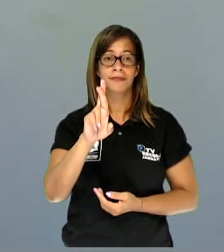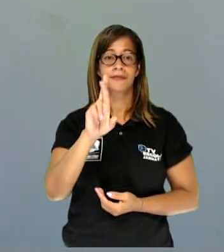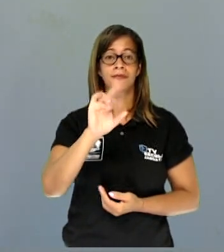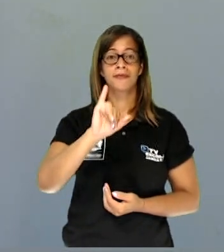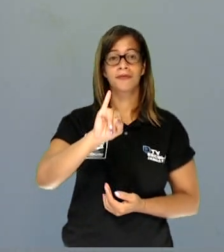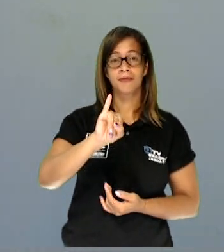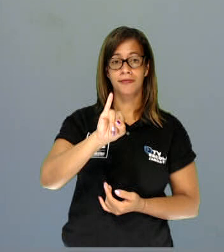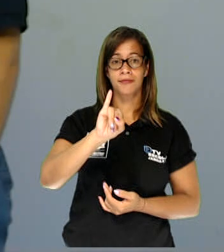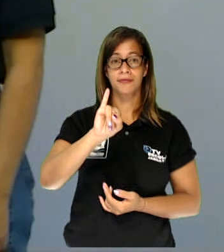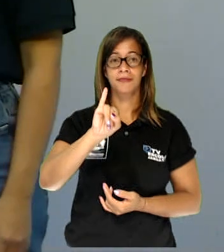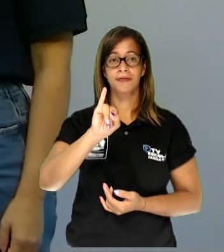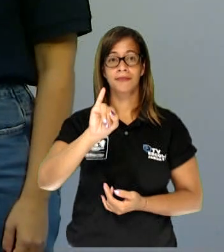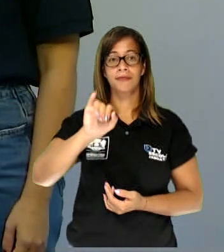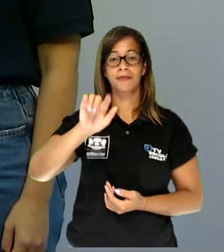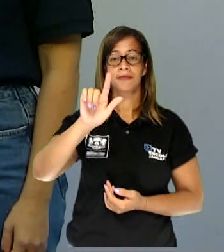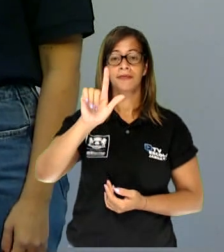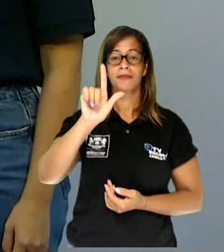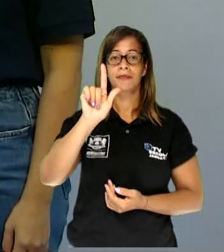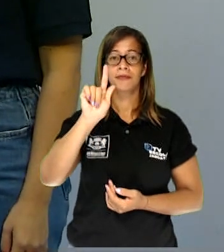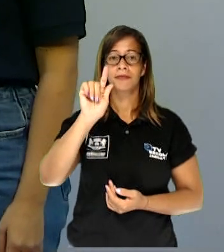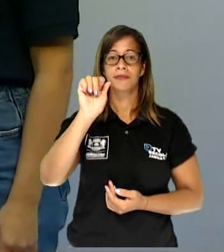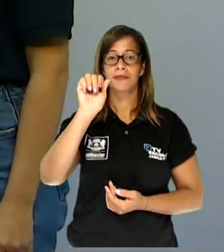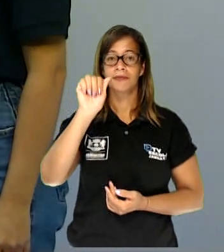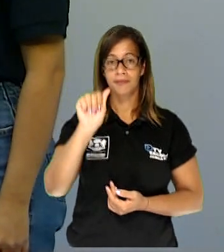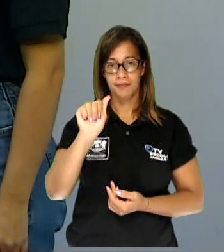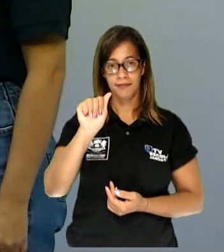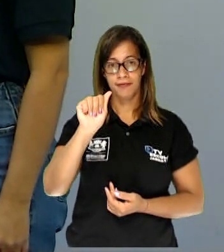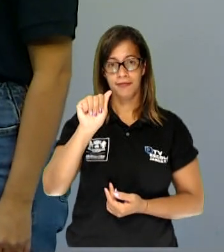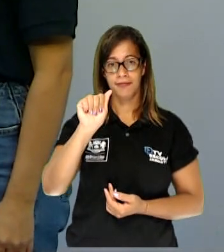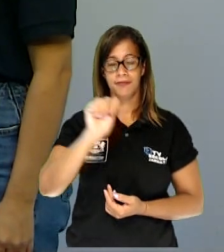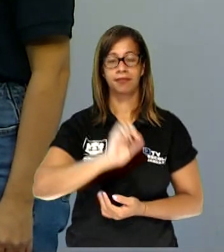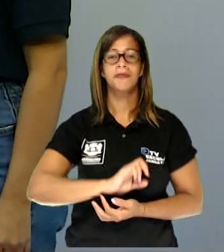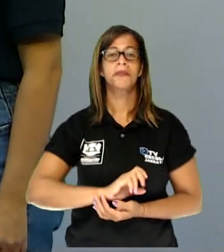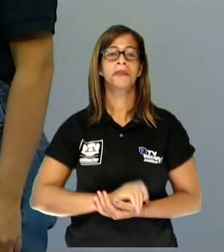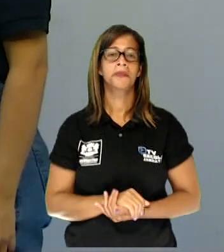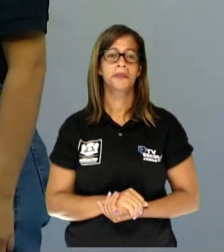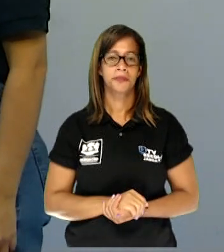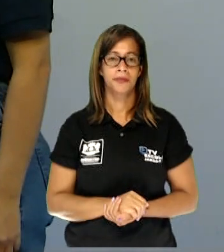ga. Olha o G aí e o A.